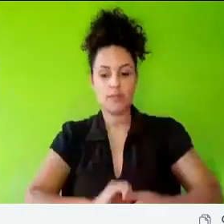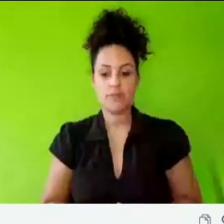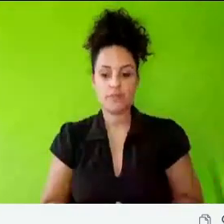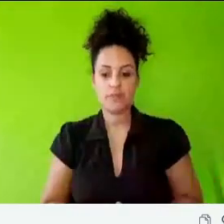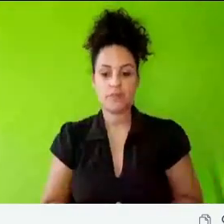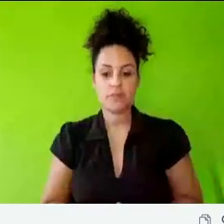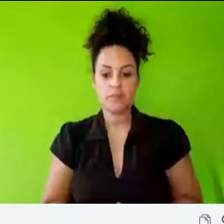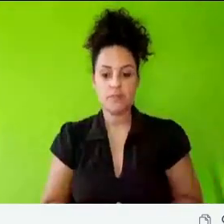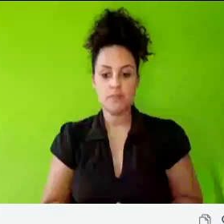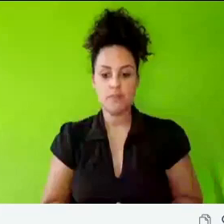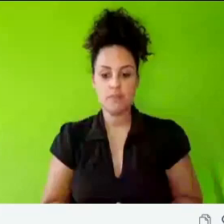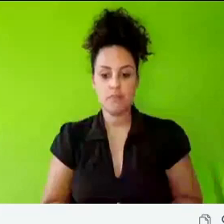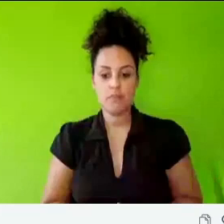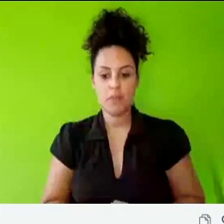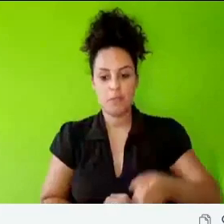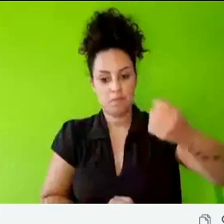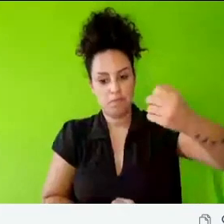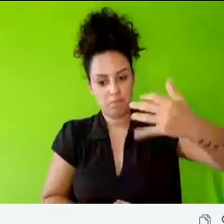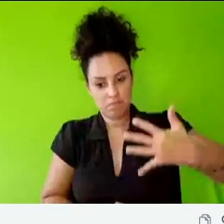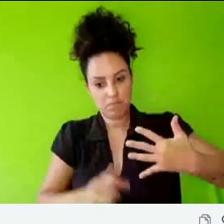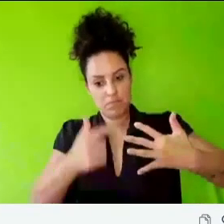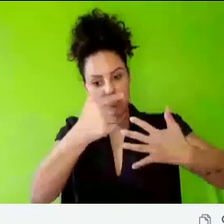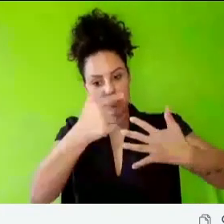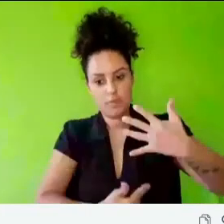E na sequência, os suplentes.